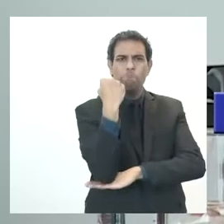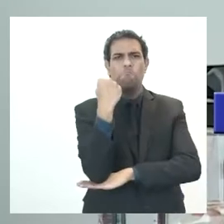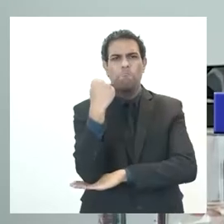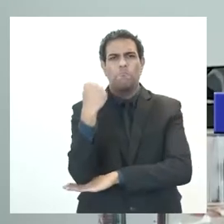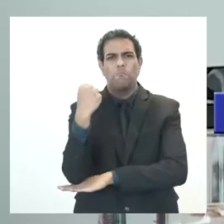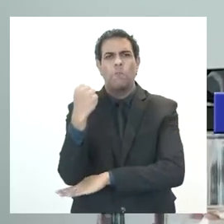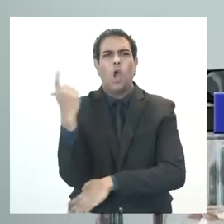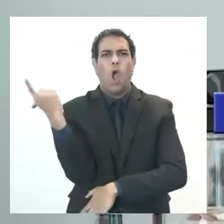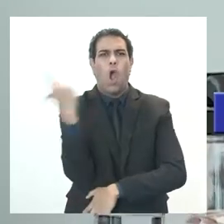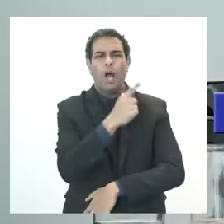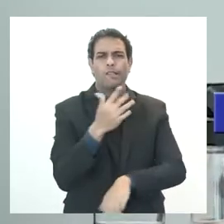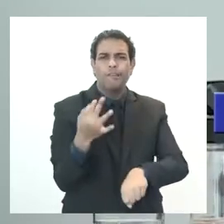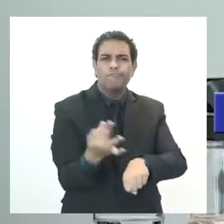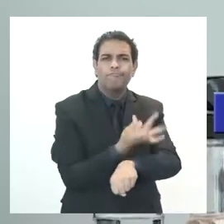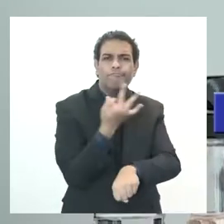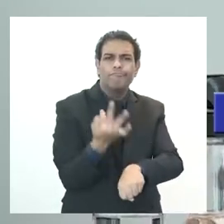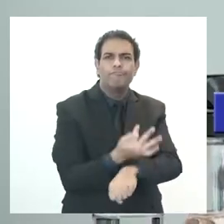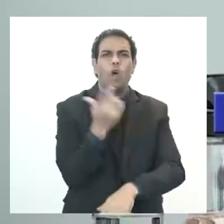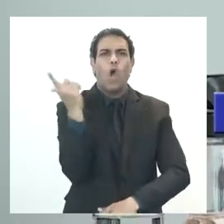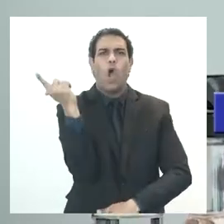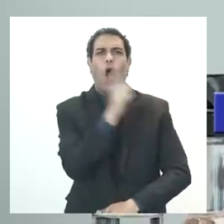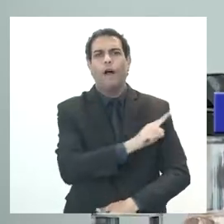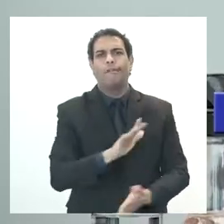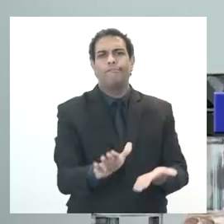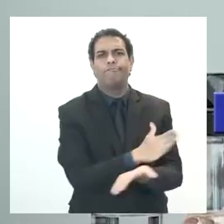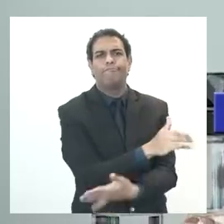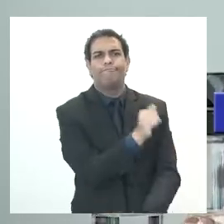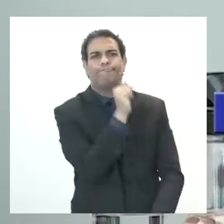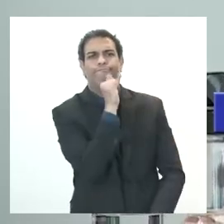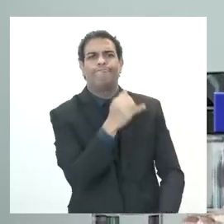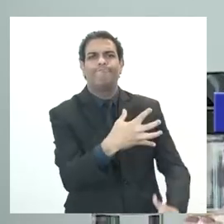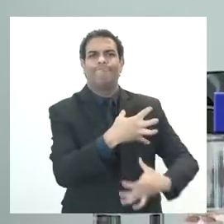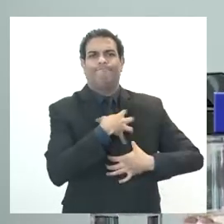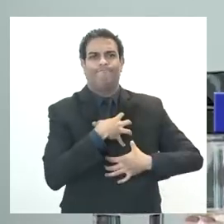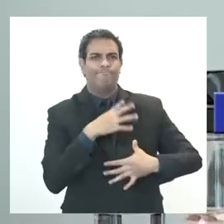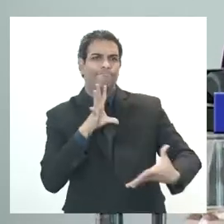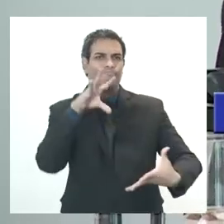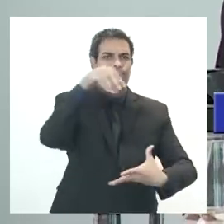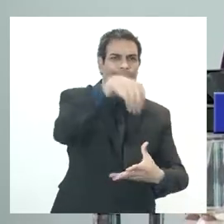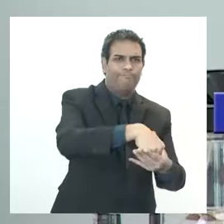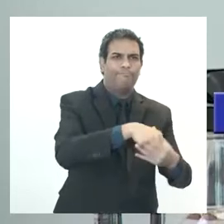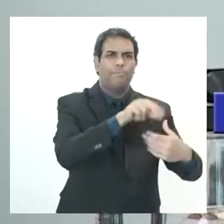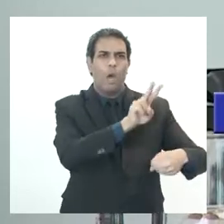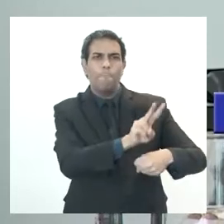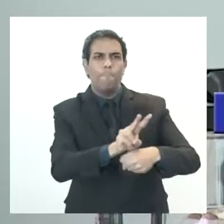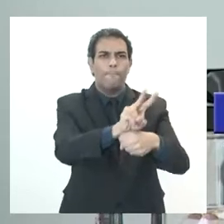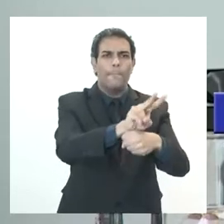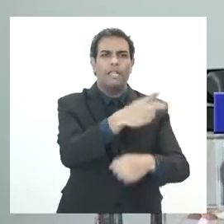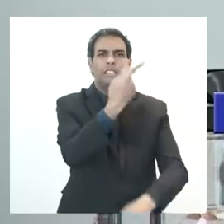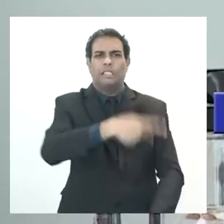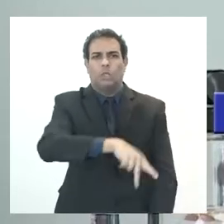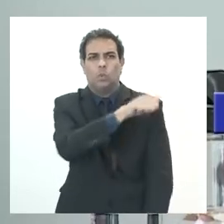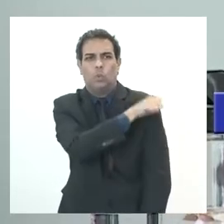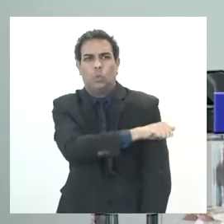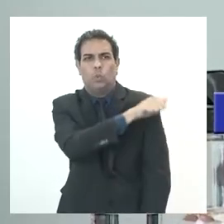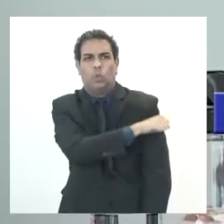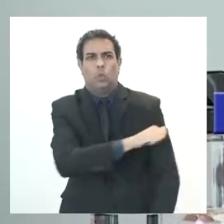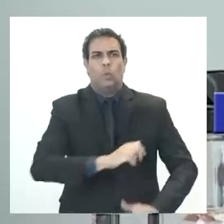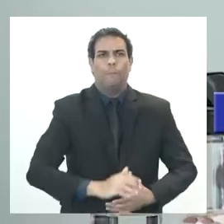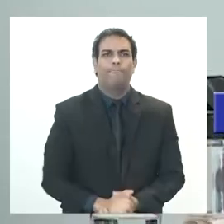bravamente a gente tem alguns exemplos né eu me sinto entre um deles da Vigilância Sanitária do estado